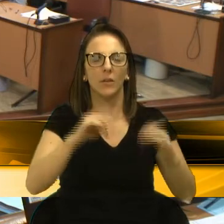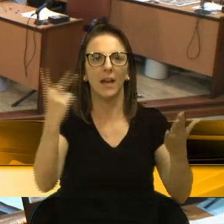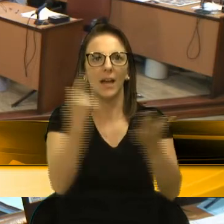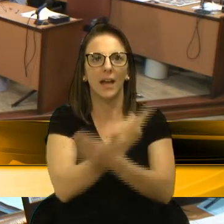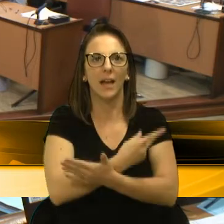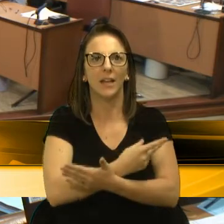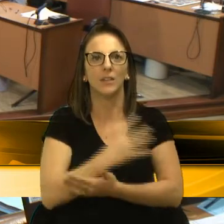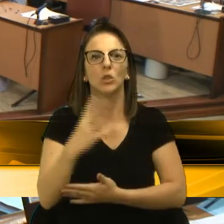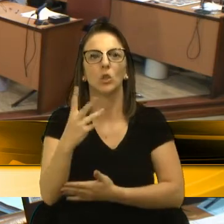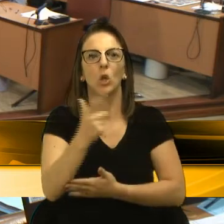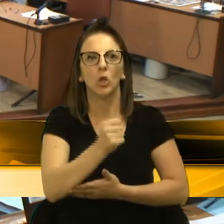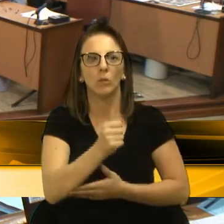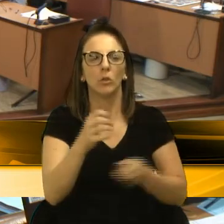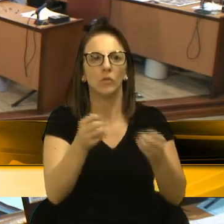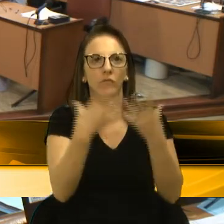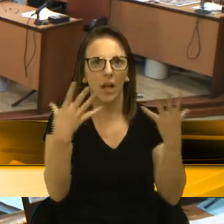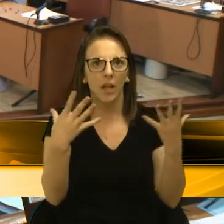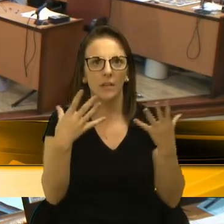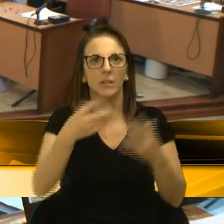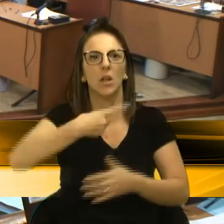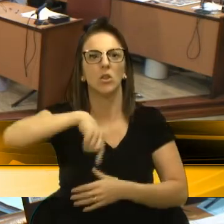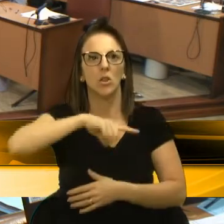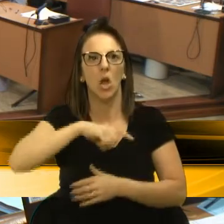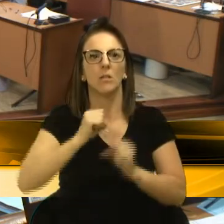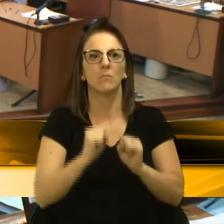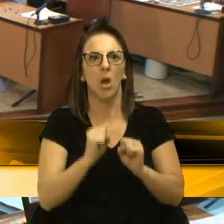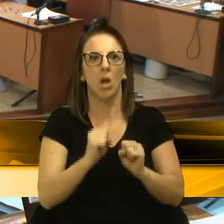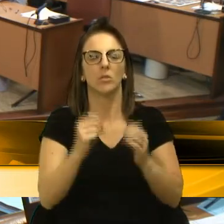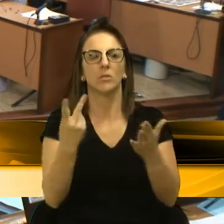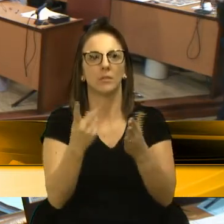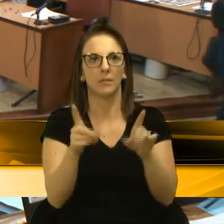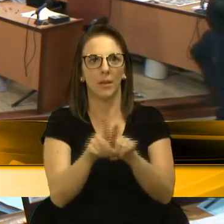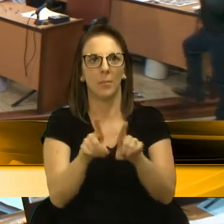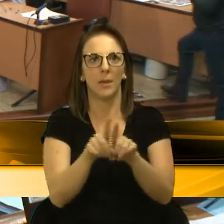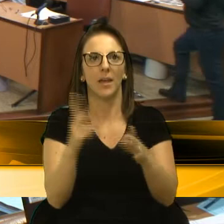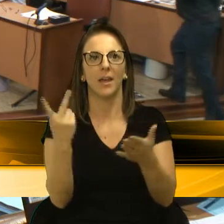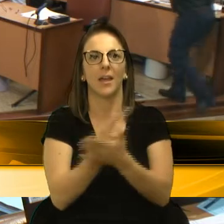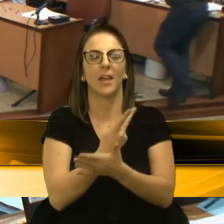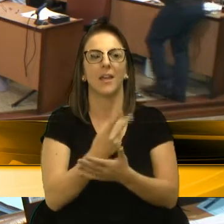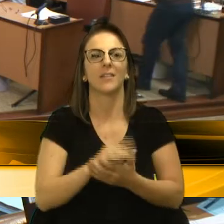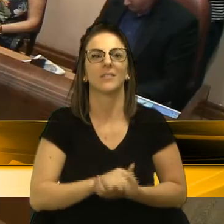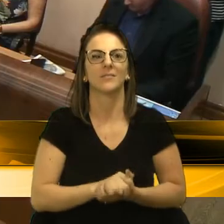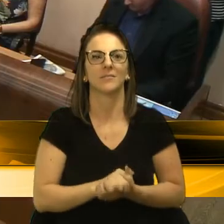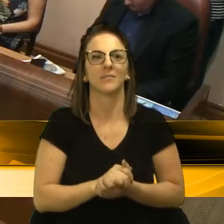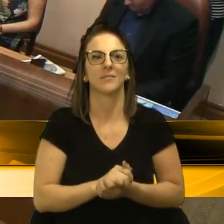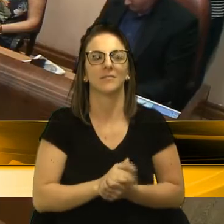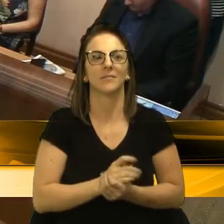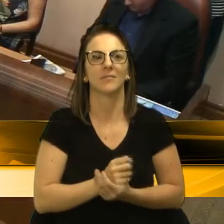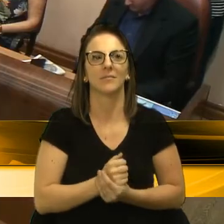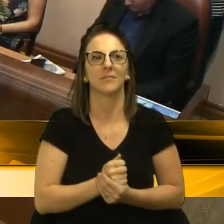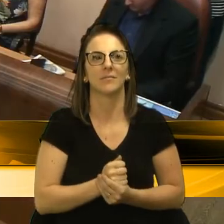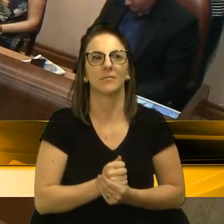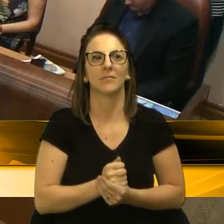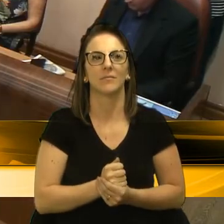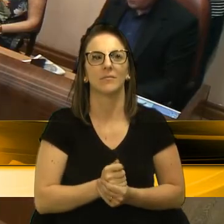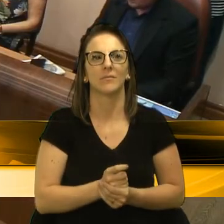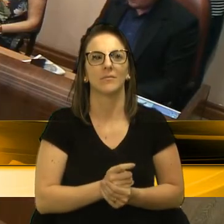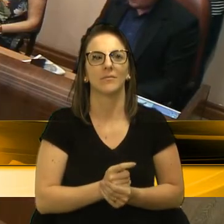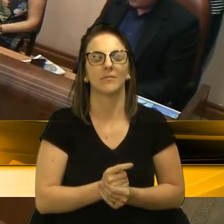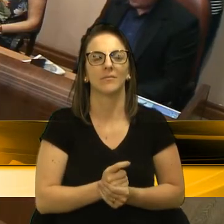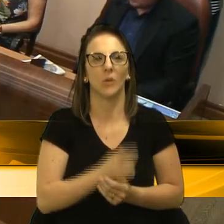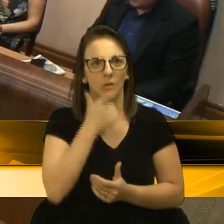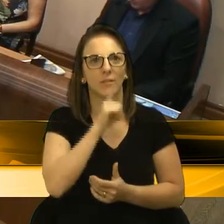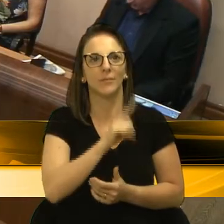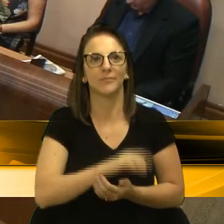festejar também, porque a informação é equivocada. Questão pela ordem, senhor presidente. conseguiu esculhambar a reunião.